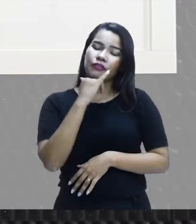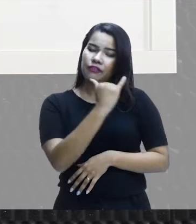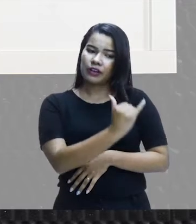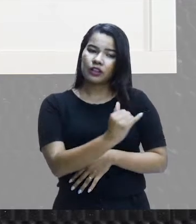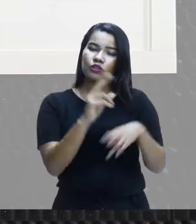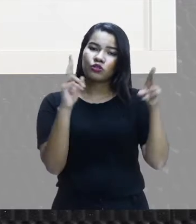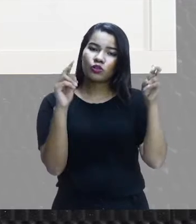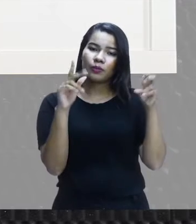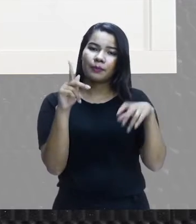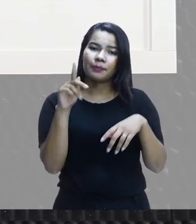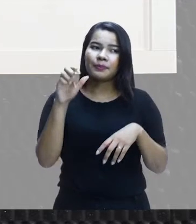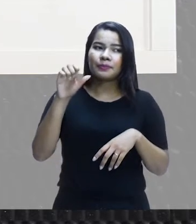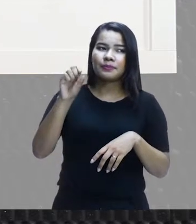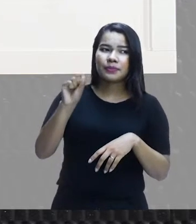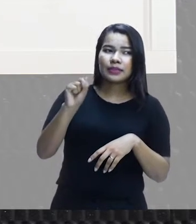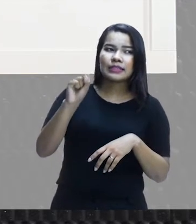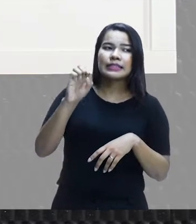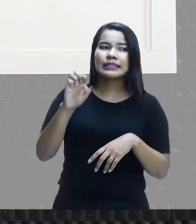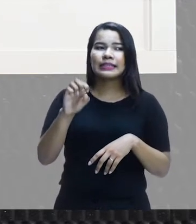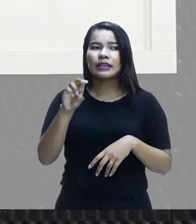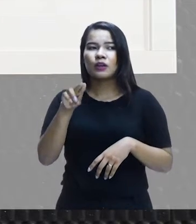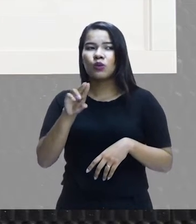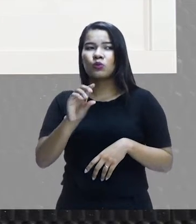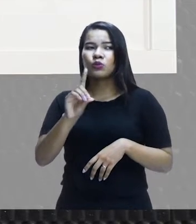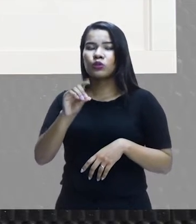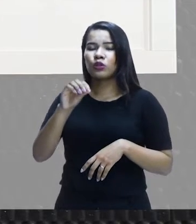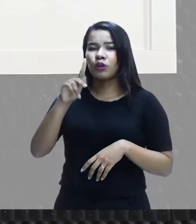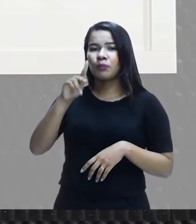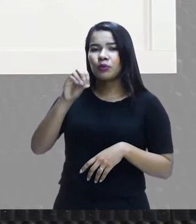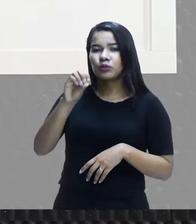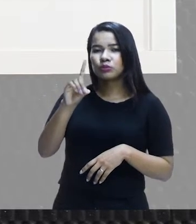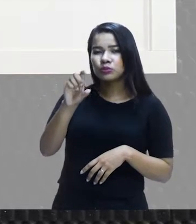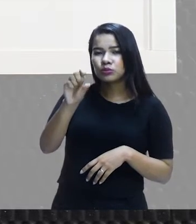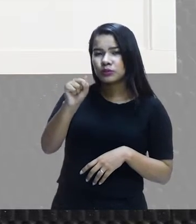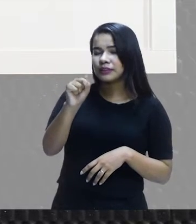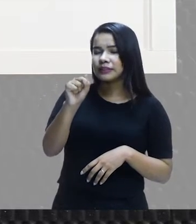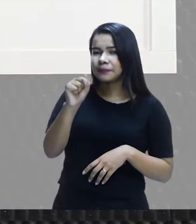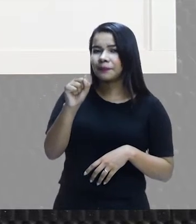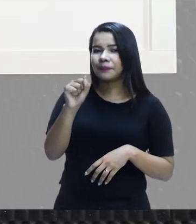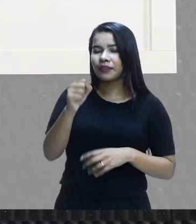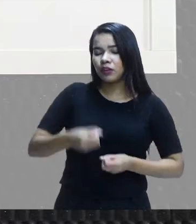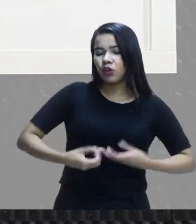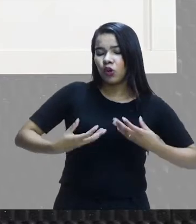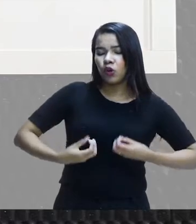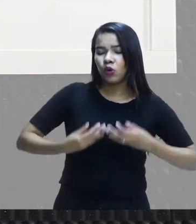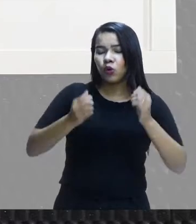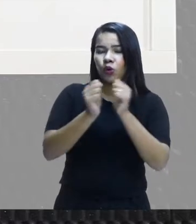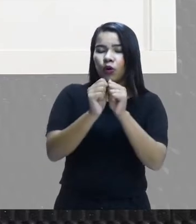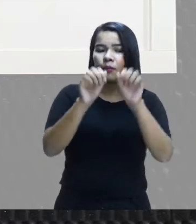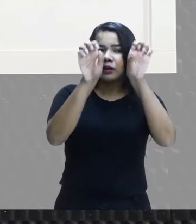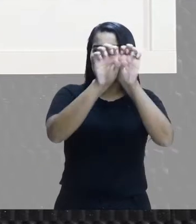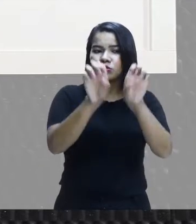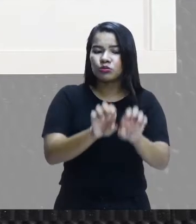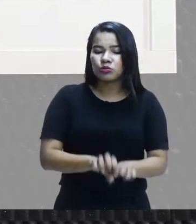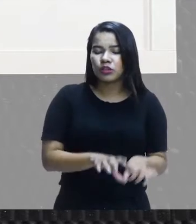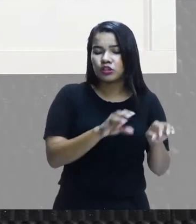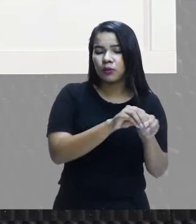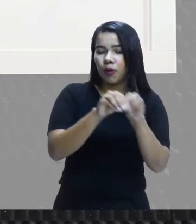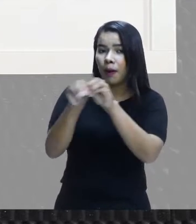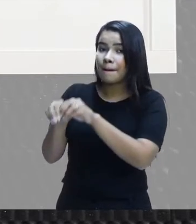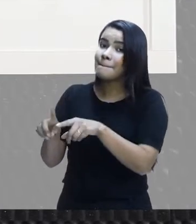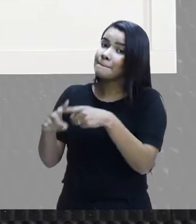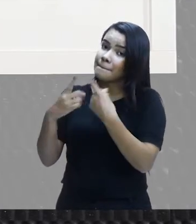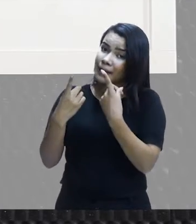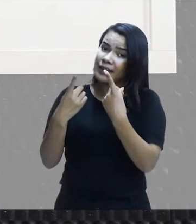sobre pseudópode, a gente aprende que o pseudópode, geralmente, ele funciona como uma estrutura de locomoção. Mas isso é